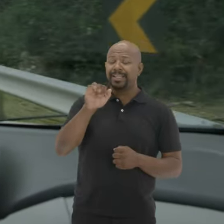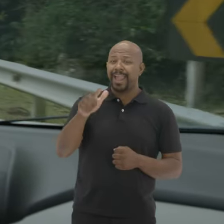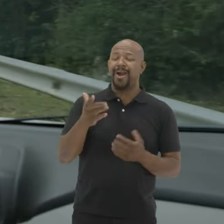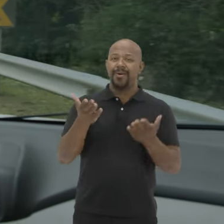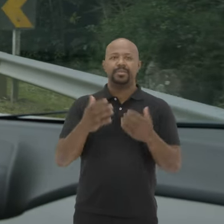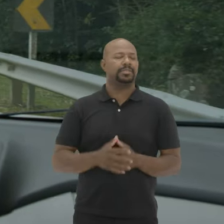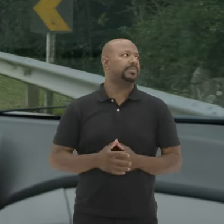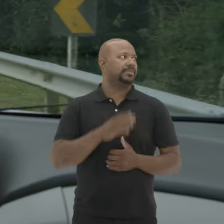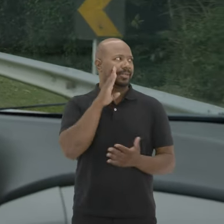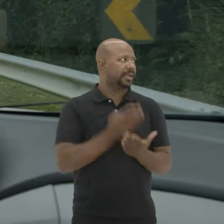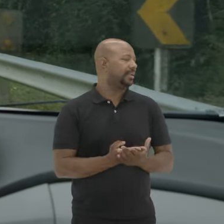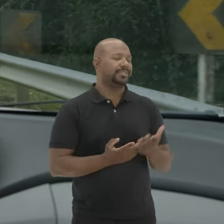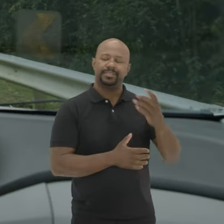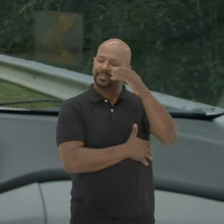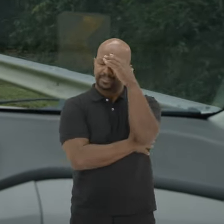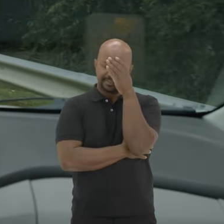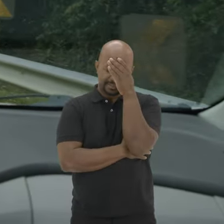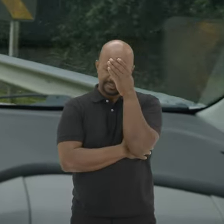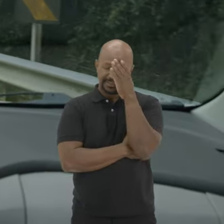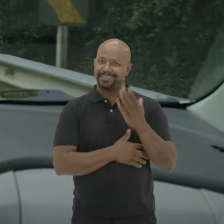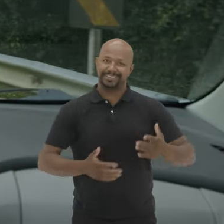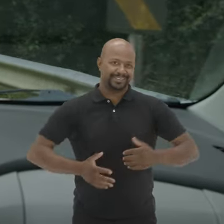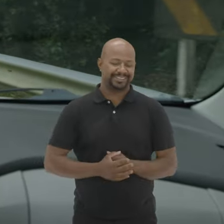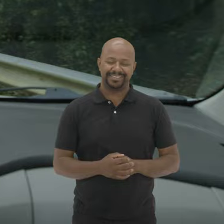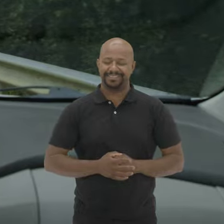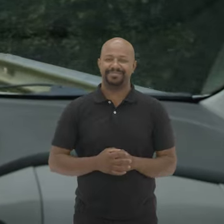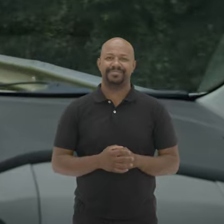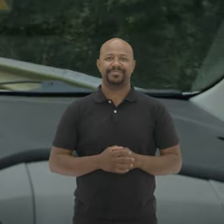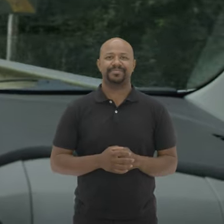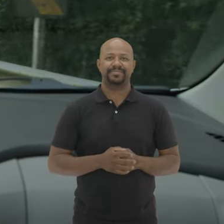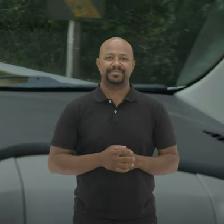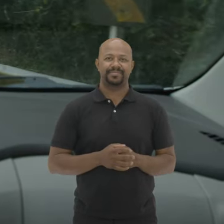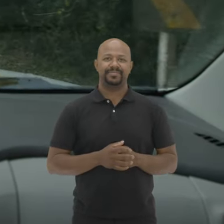Daniel! Não creio. Manu fala pela janela do carro.